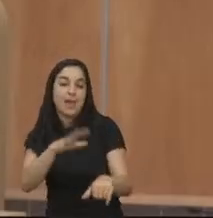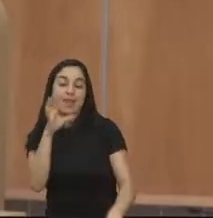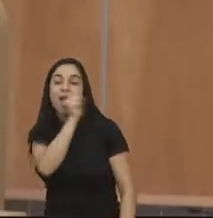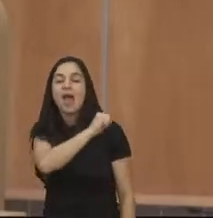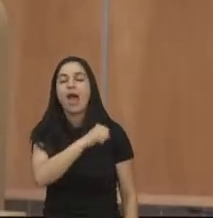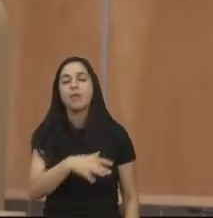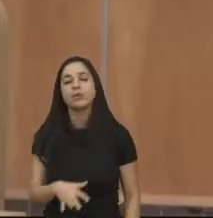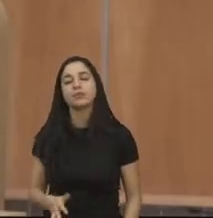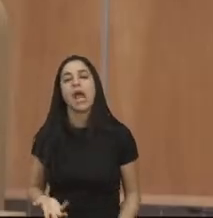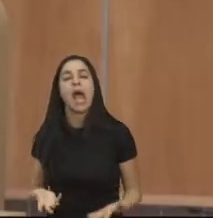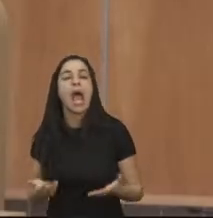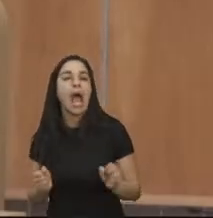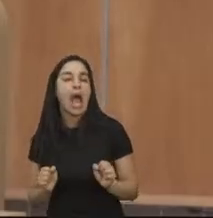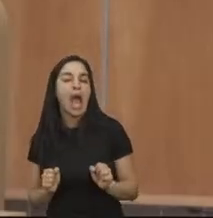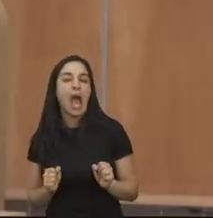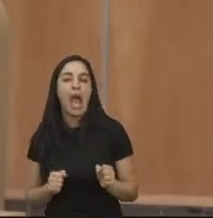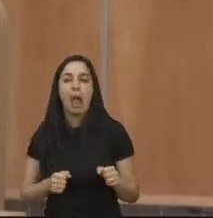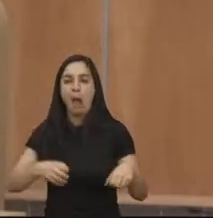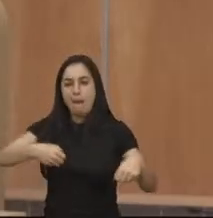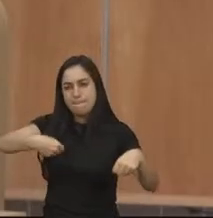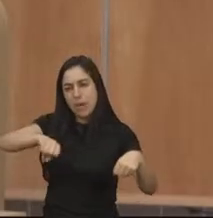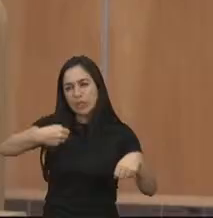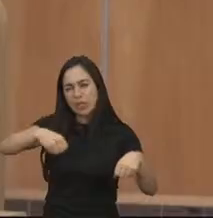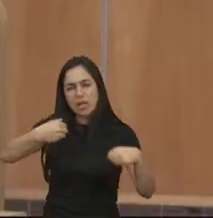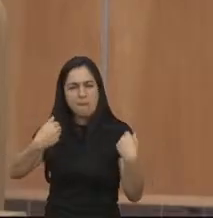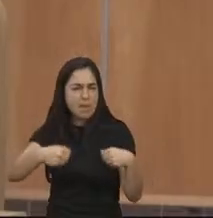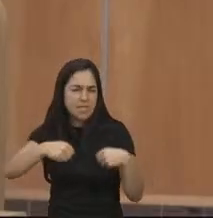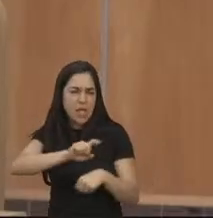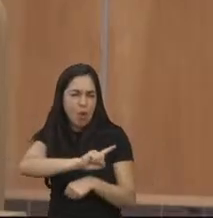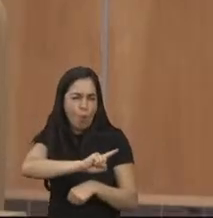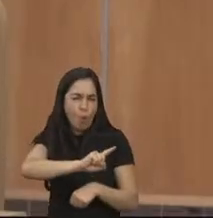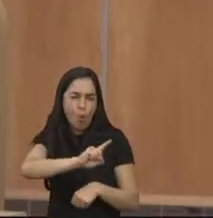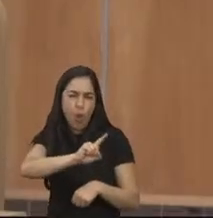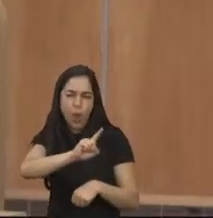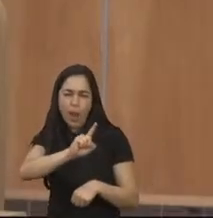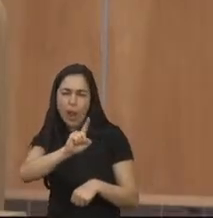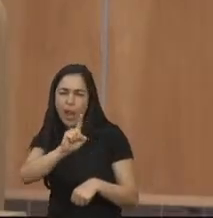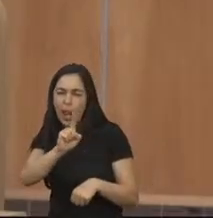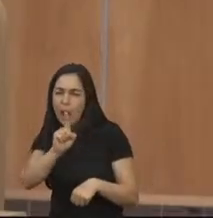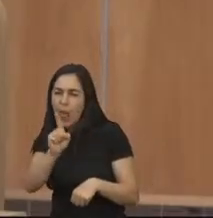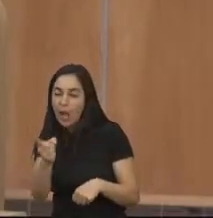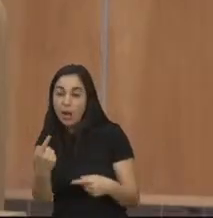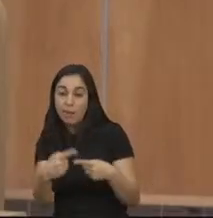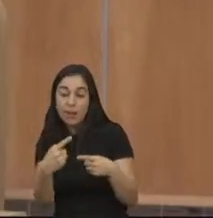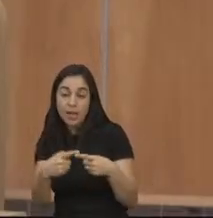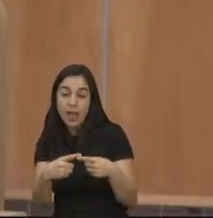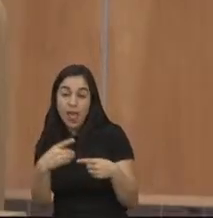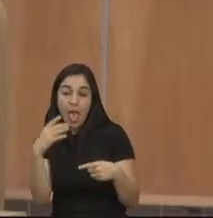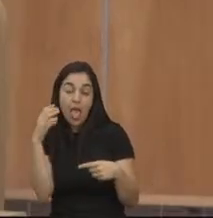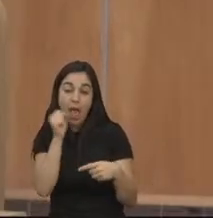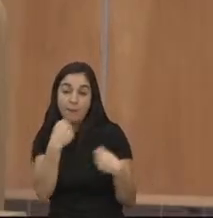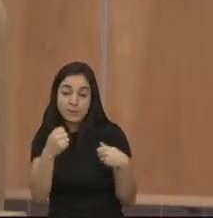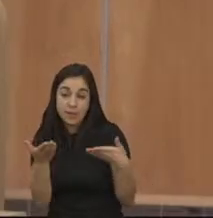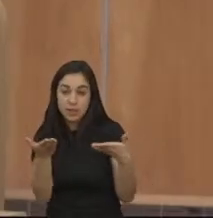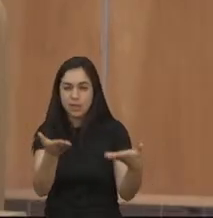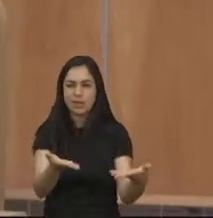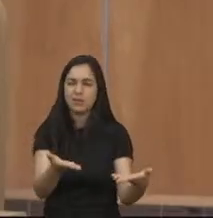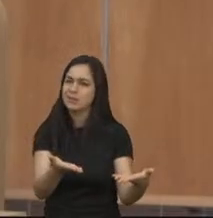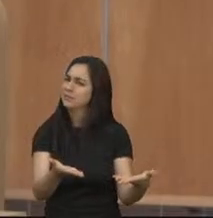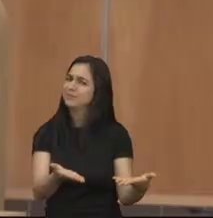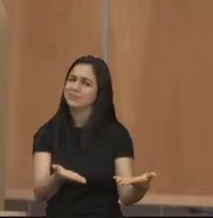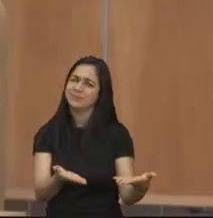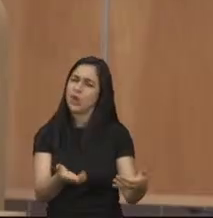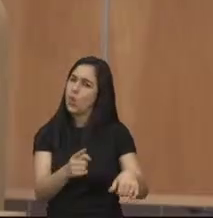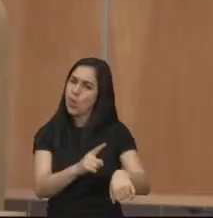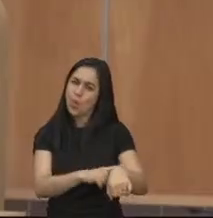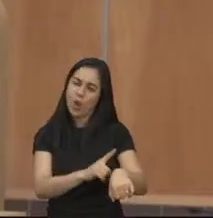O motoqueiro tem que andar em alta velocidade porque ele trabalha contra o tempo. Só que o tempo não